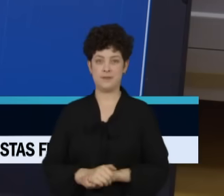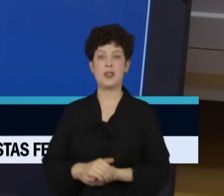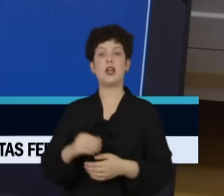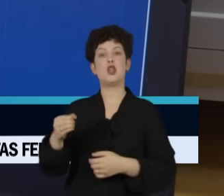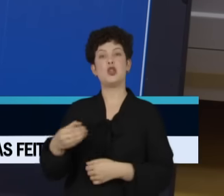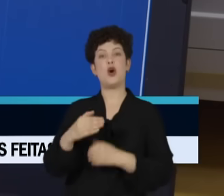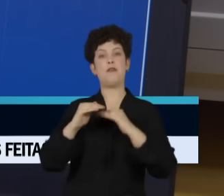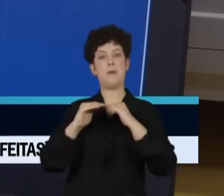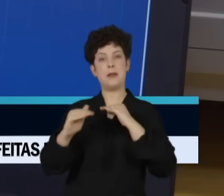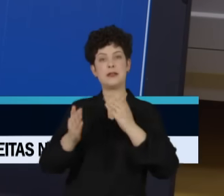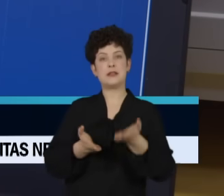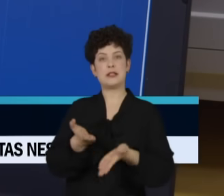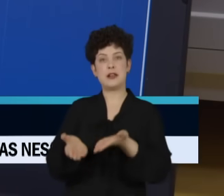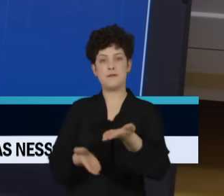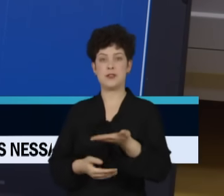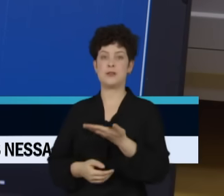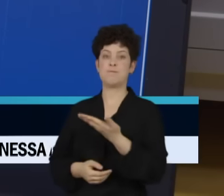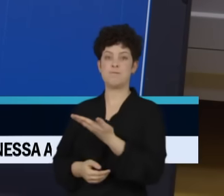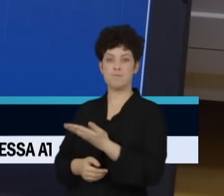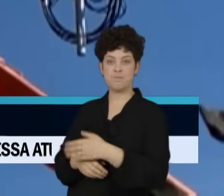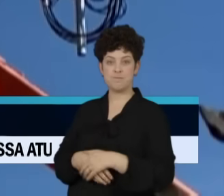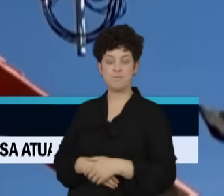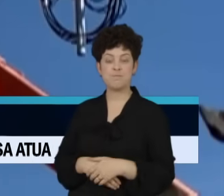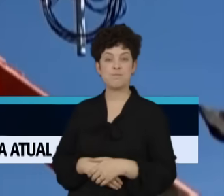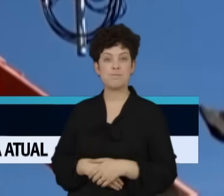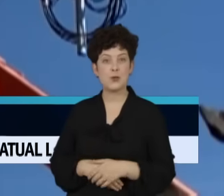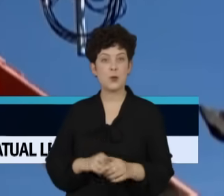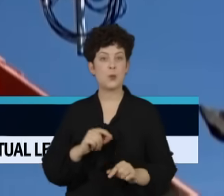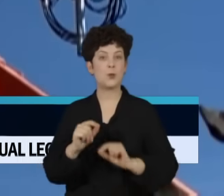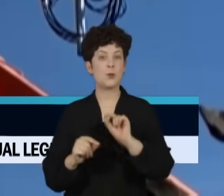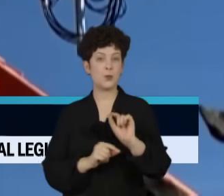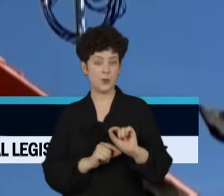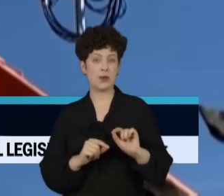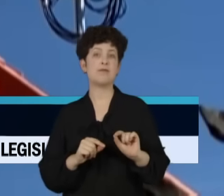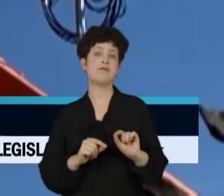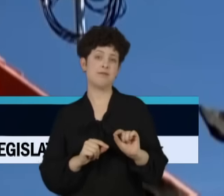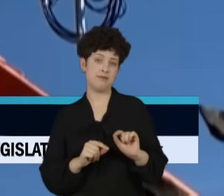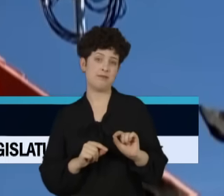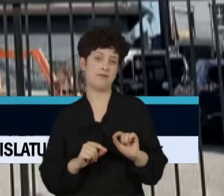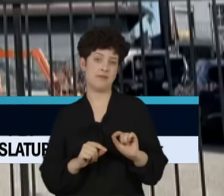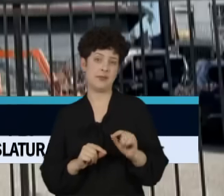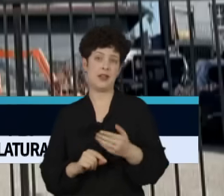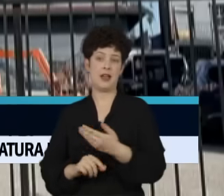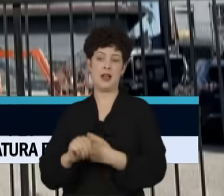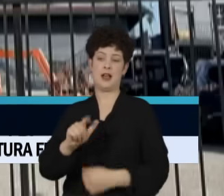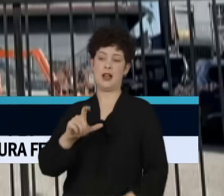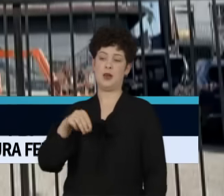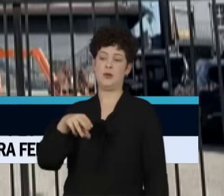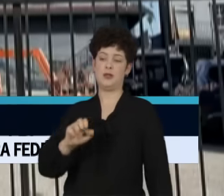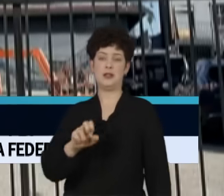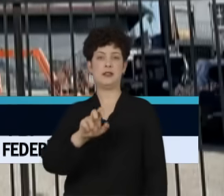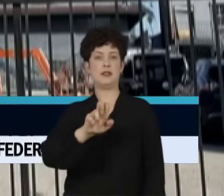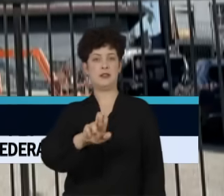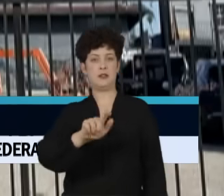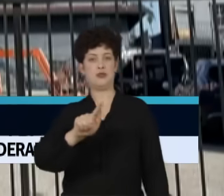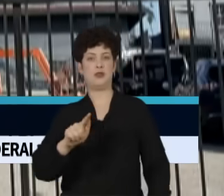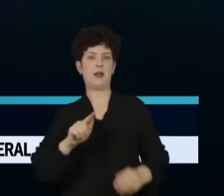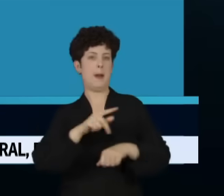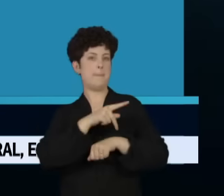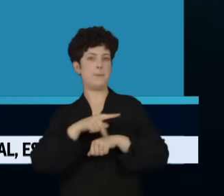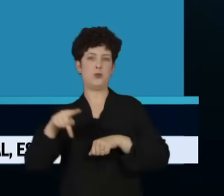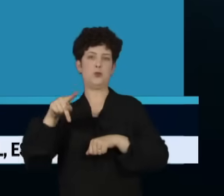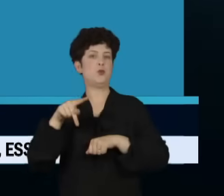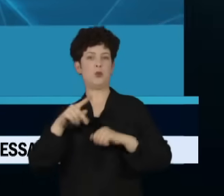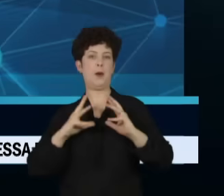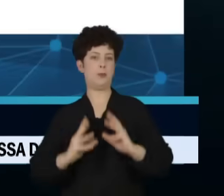vai ser oferecido em sua versão mais sofisticada, chamada tecnicamente de stands alone ou 5G puro. O